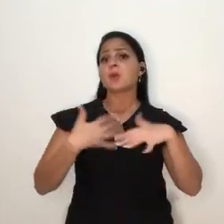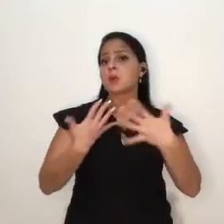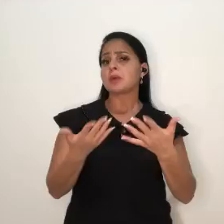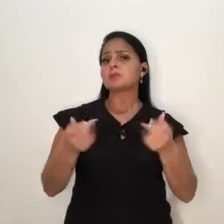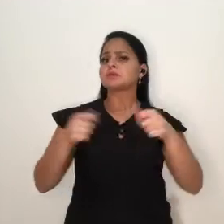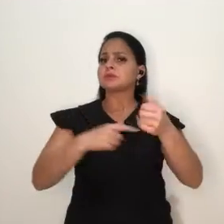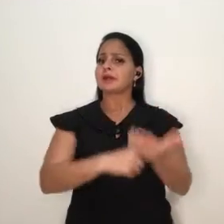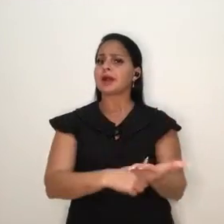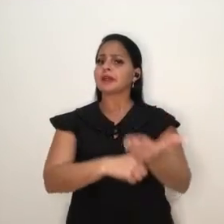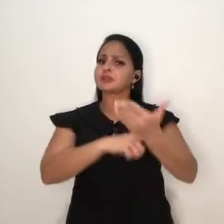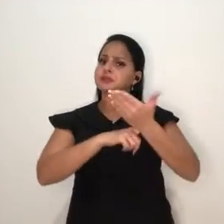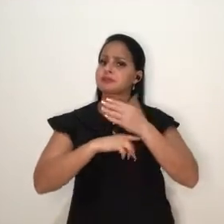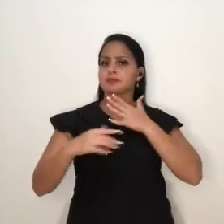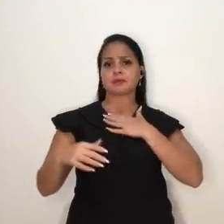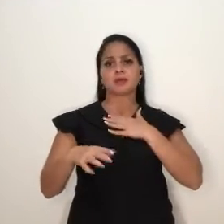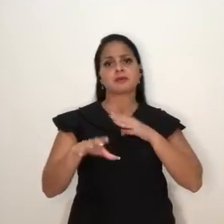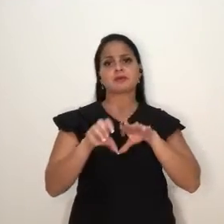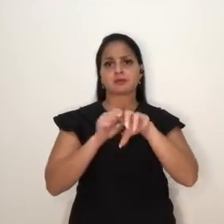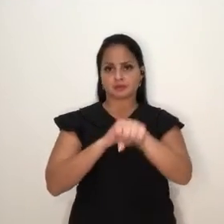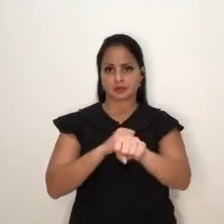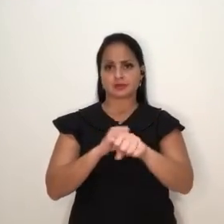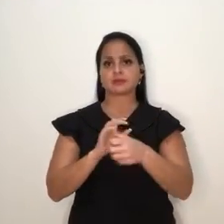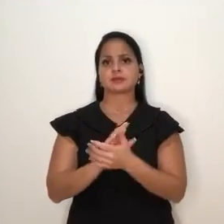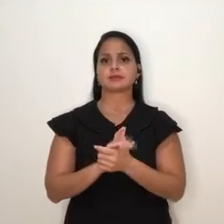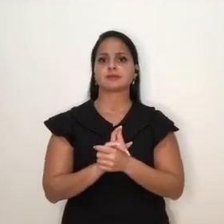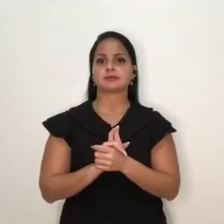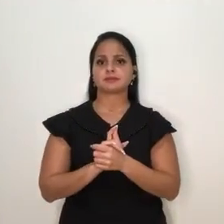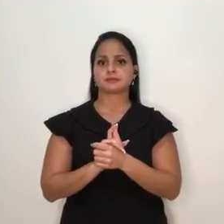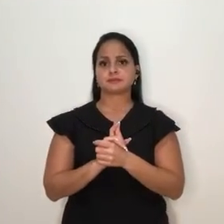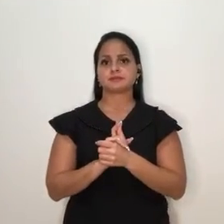eu aproveitei tudo e mais um